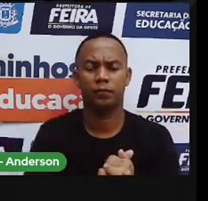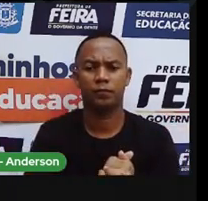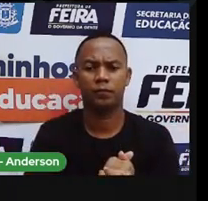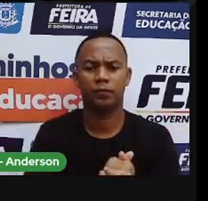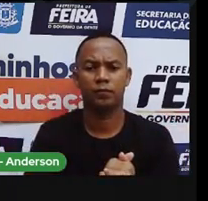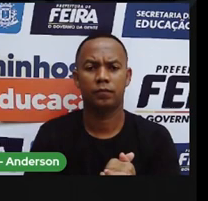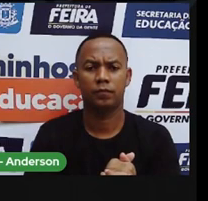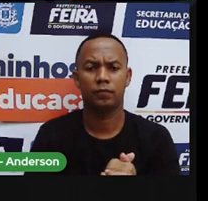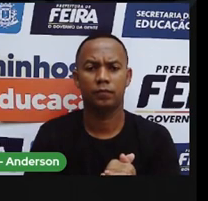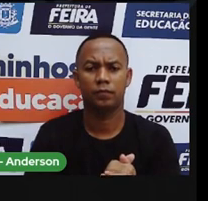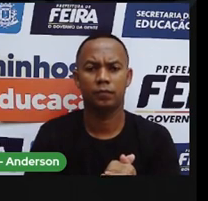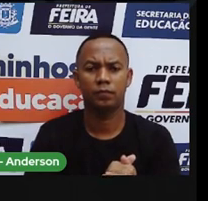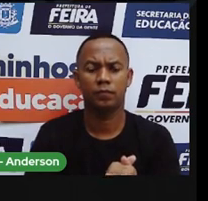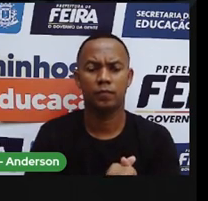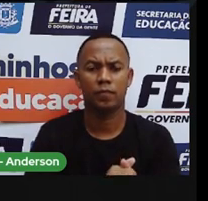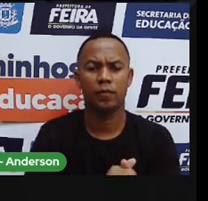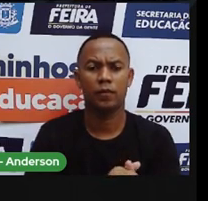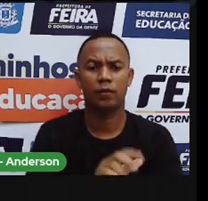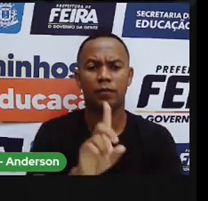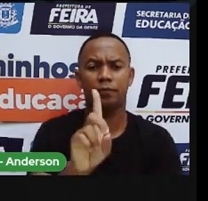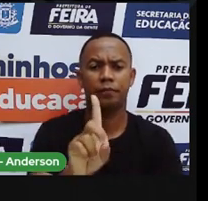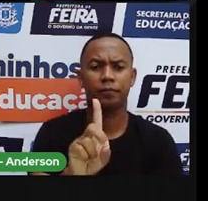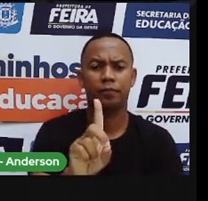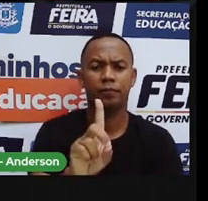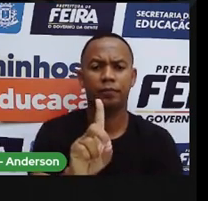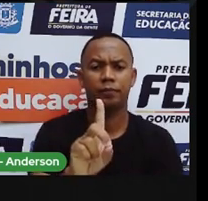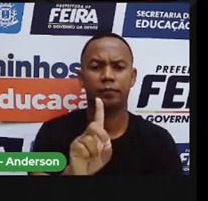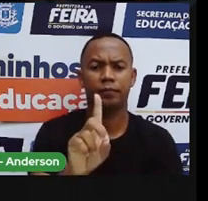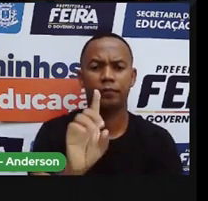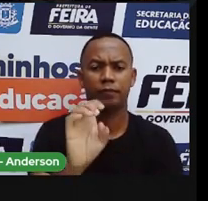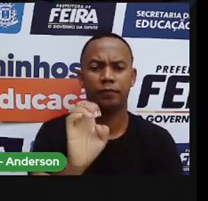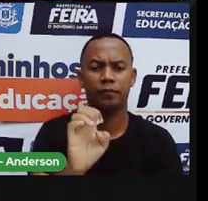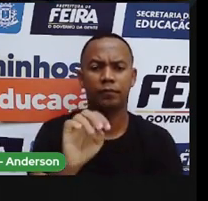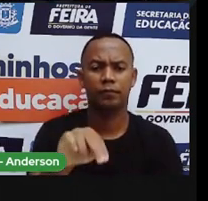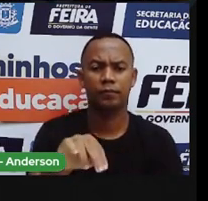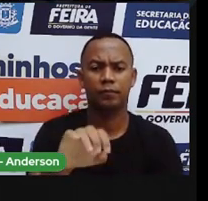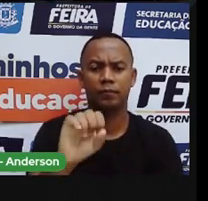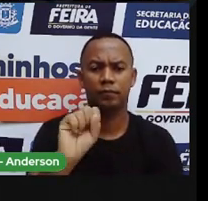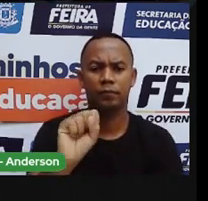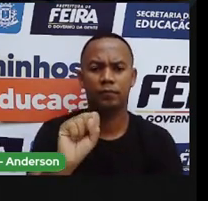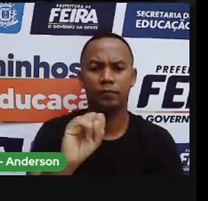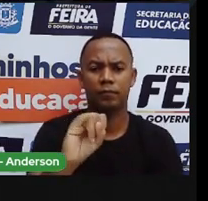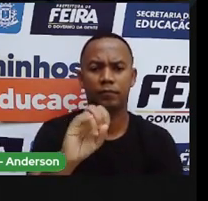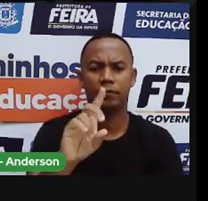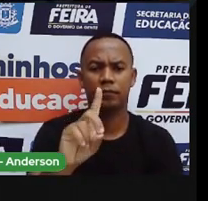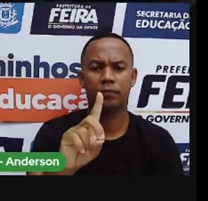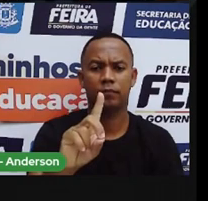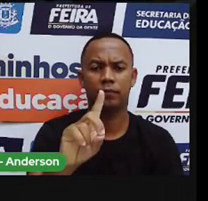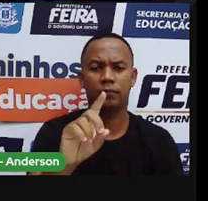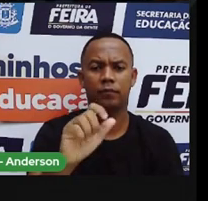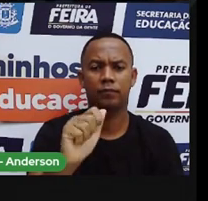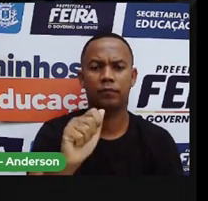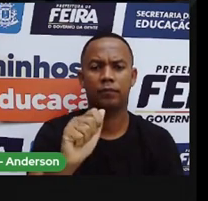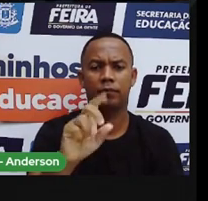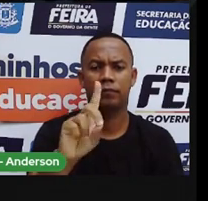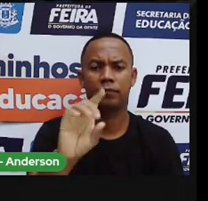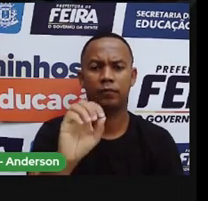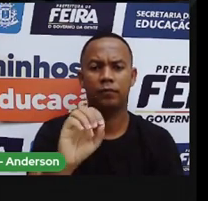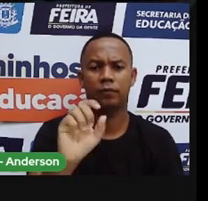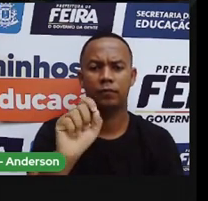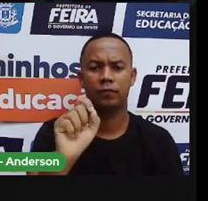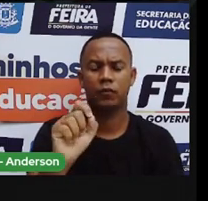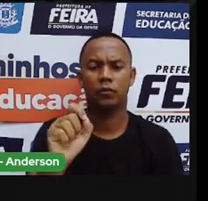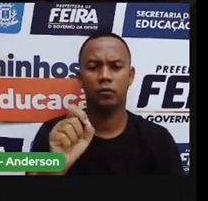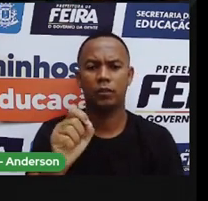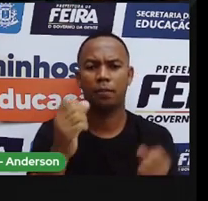Densidade, é só a gente lembrar de peso, diâmetro é o quê? É a medida, né? A gente tem uma bola, então seria o